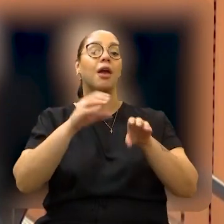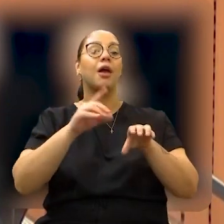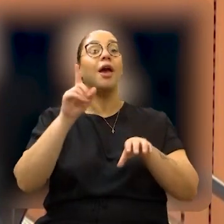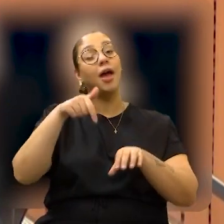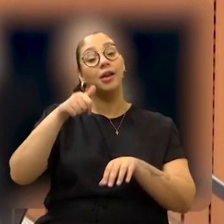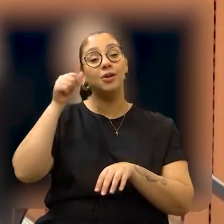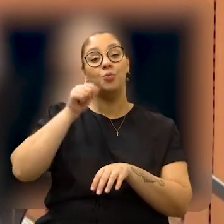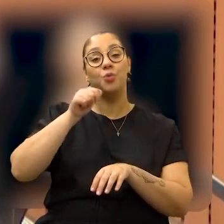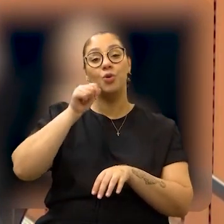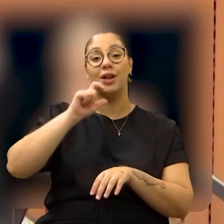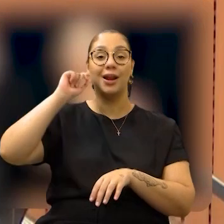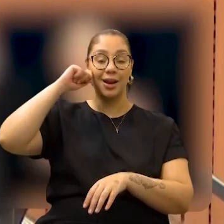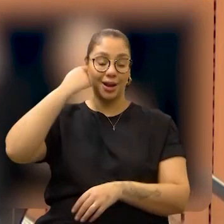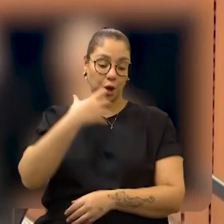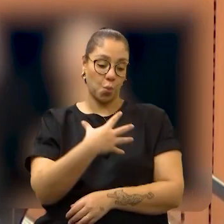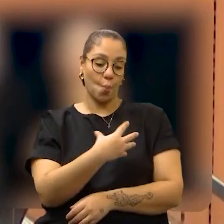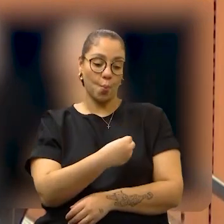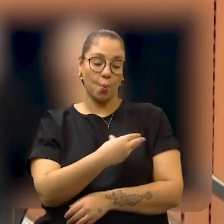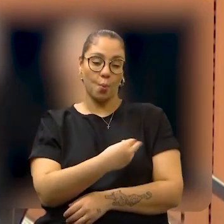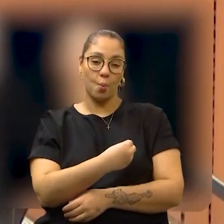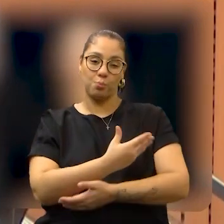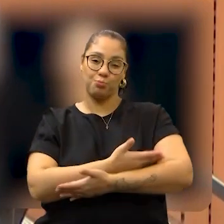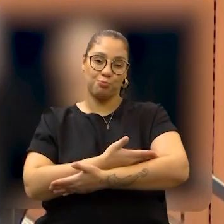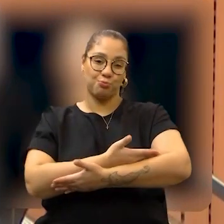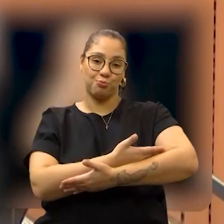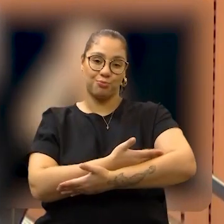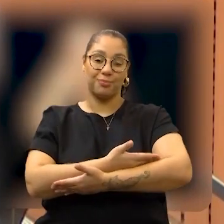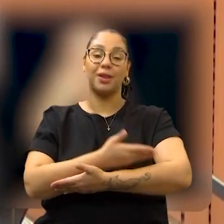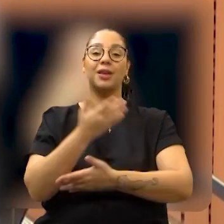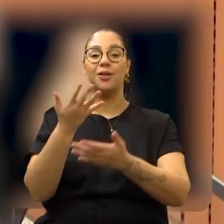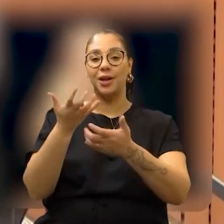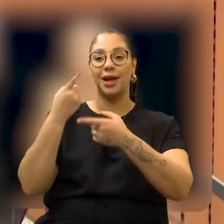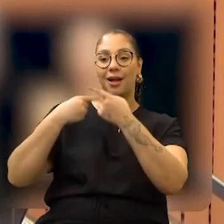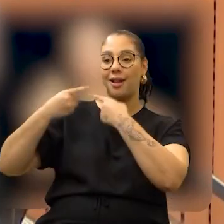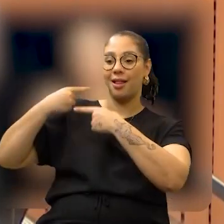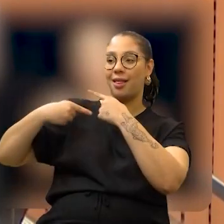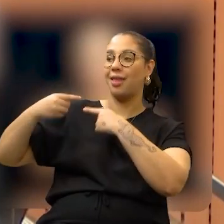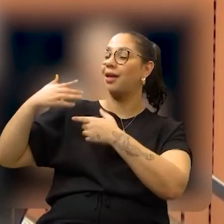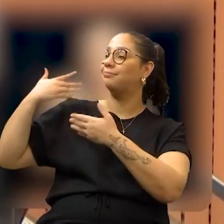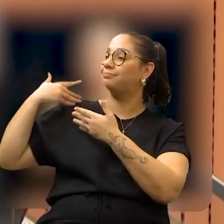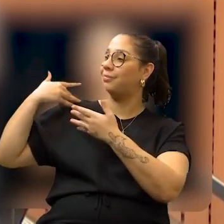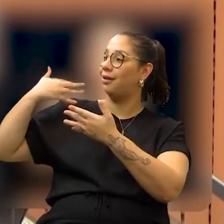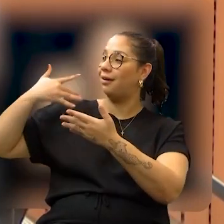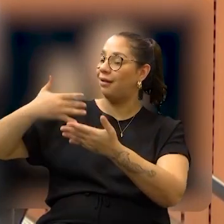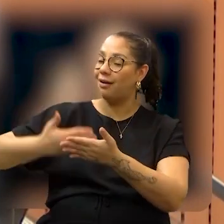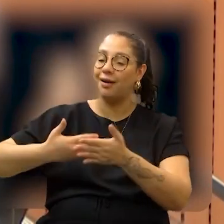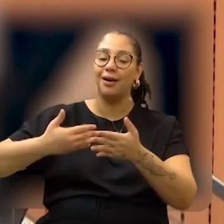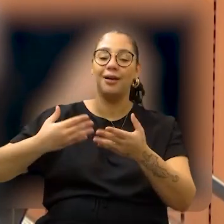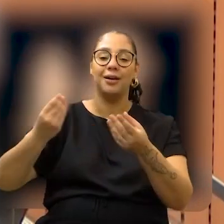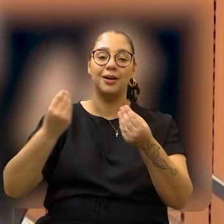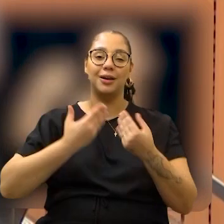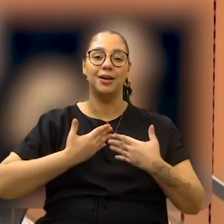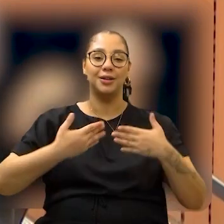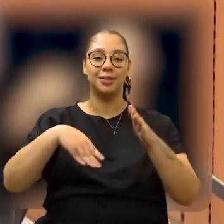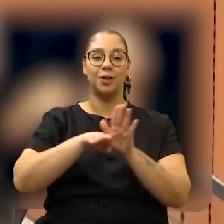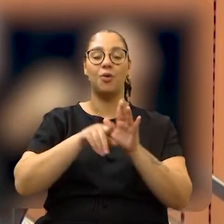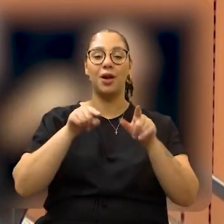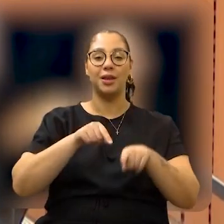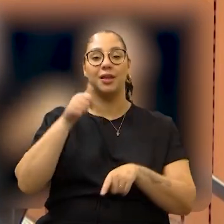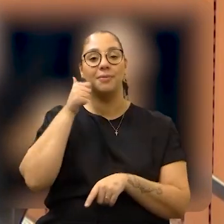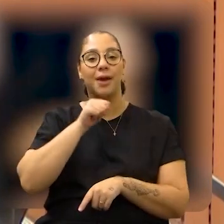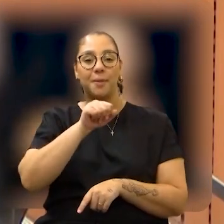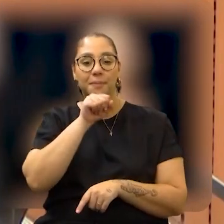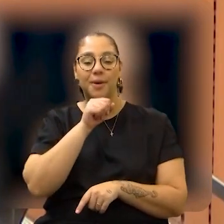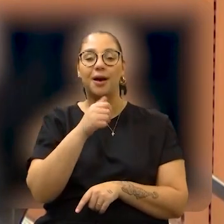pelas mamas de leite, né? Pelas amas. Então, quero fazer memória à ancestralidade que nos permitiu chegar aqui. Minha